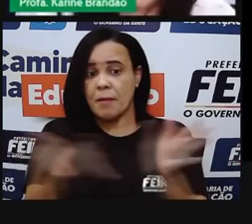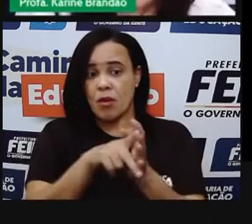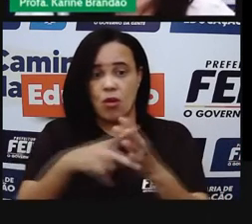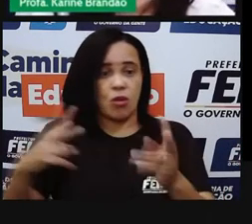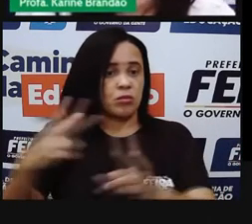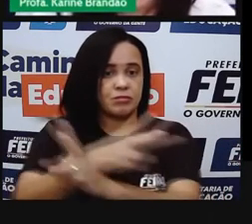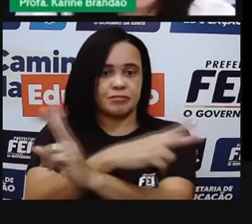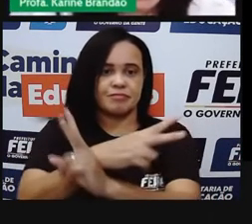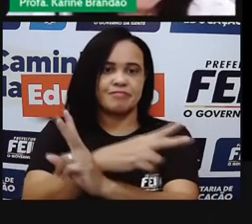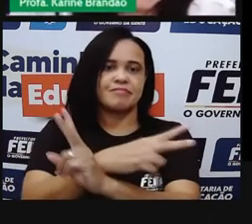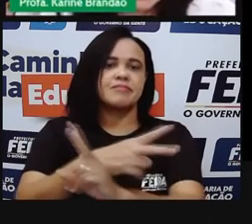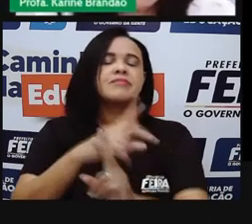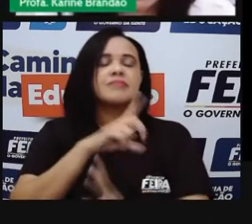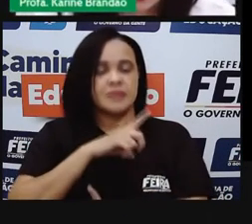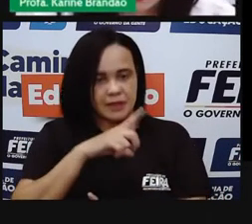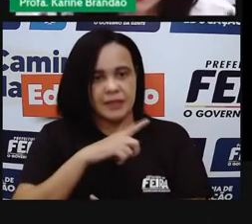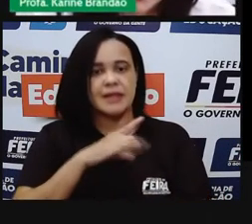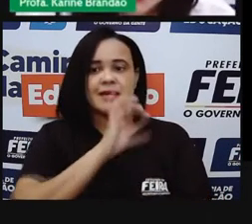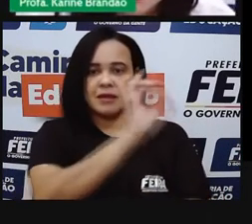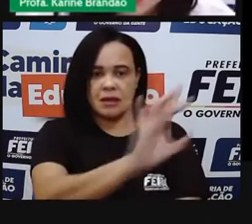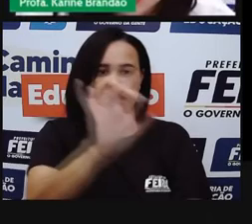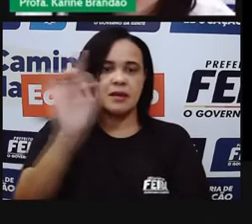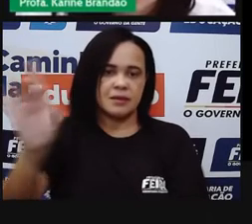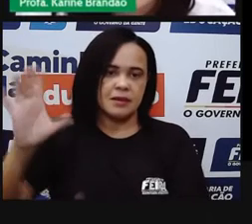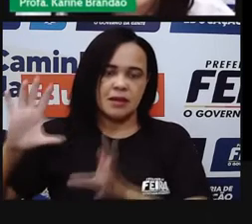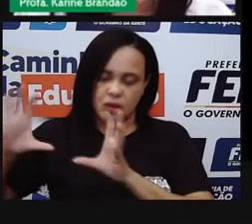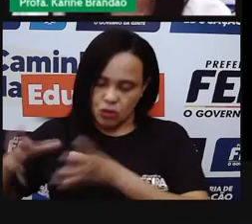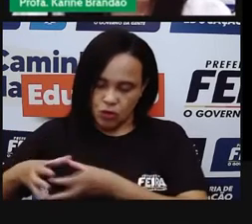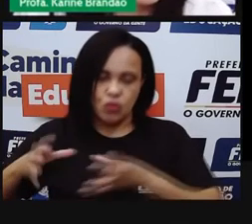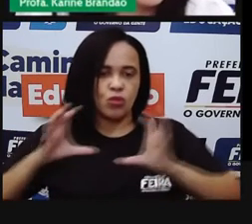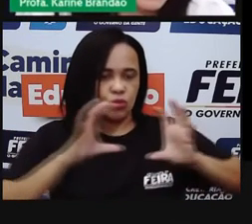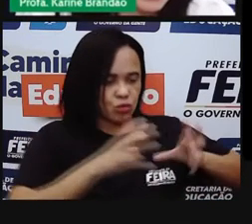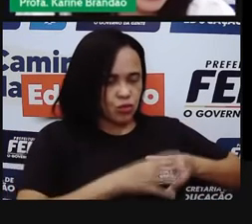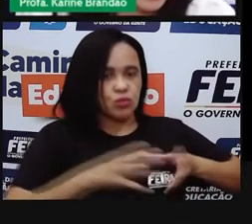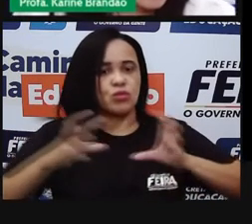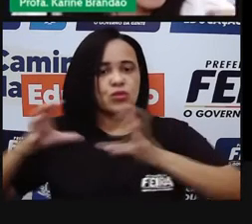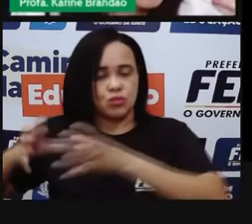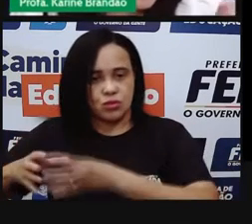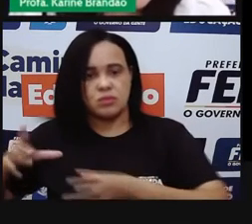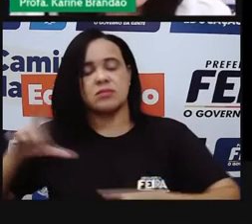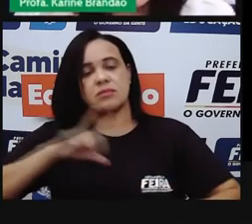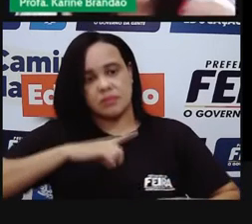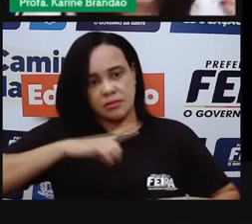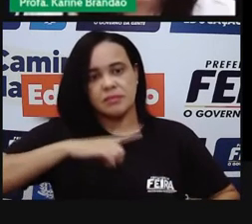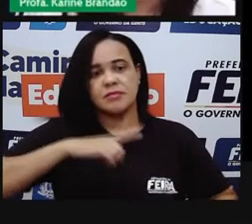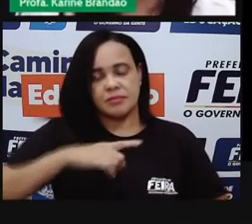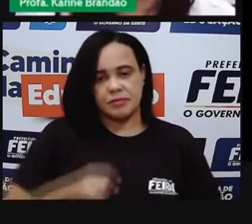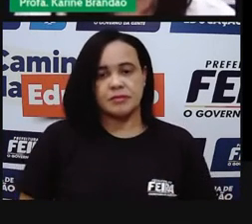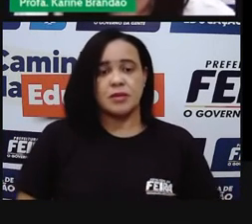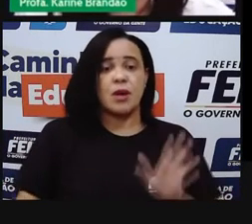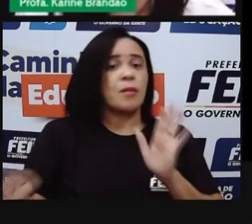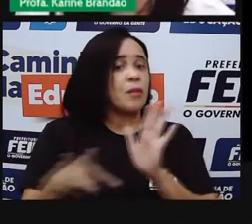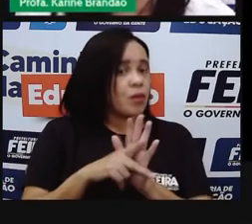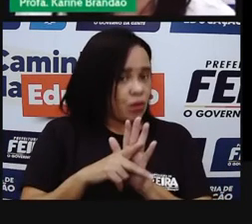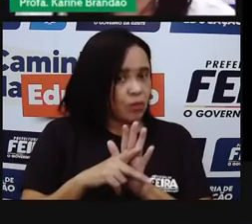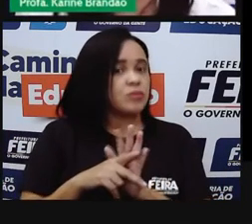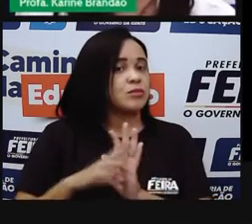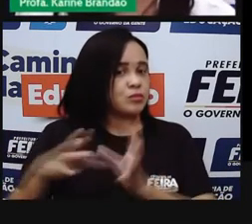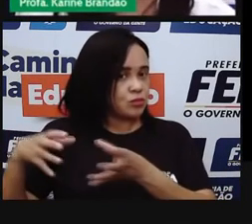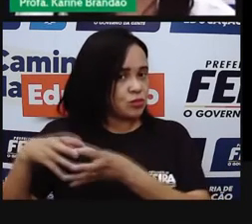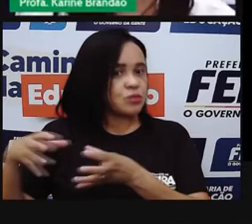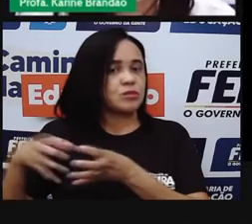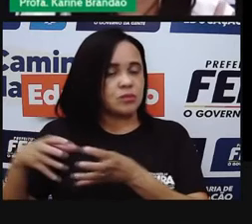cada espécie, né, cada ser, grupo de ser vivo, vai ter um número específico